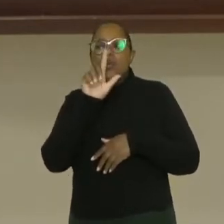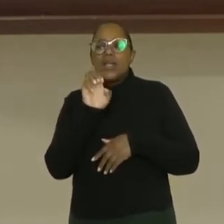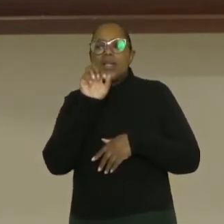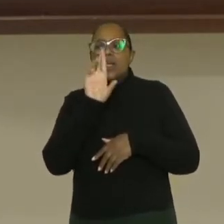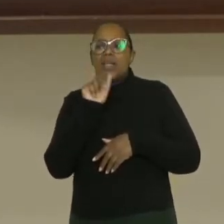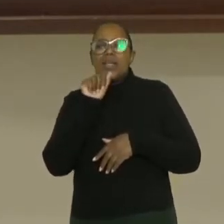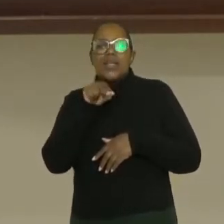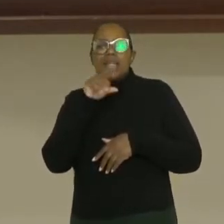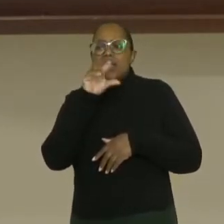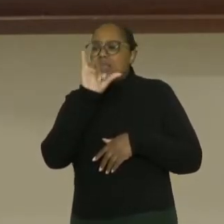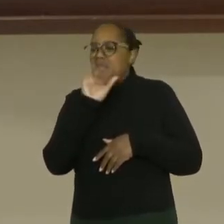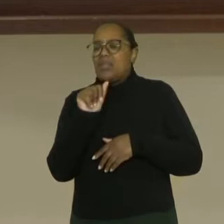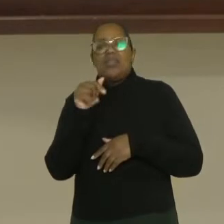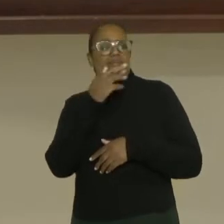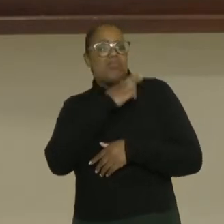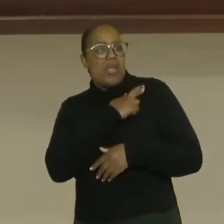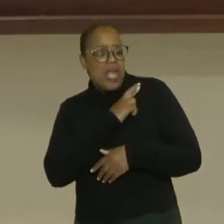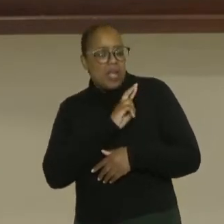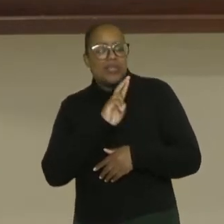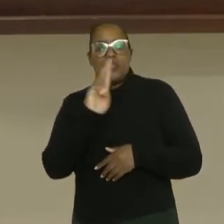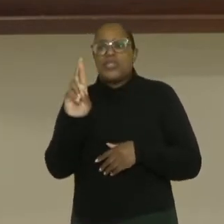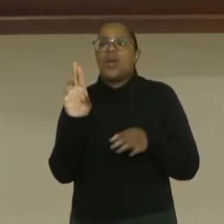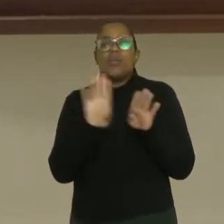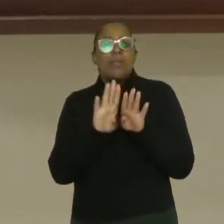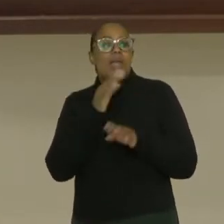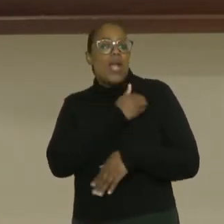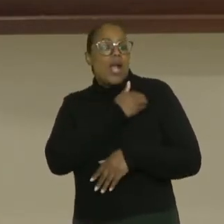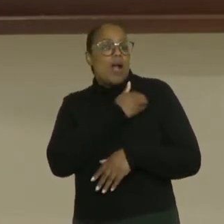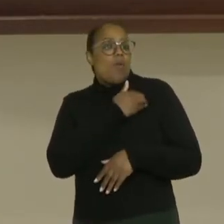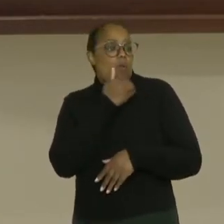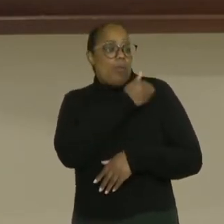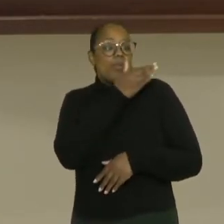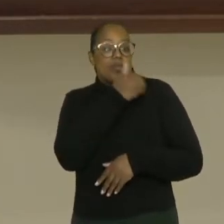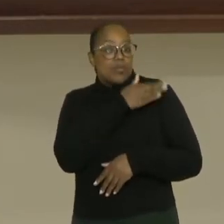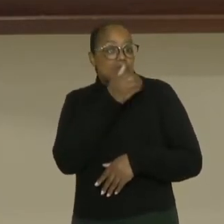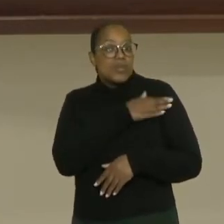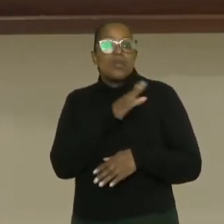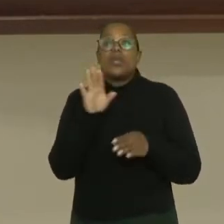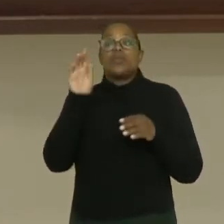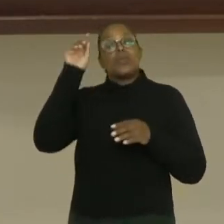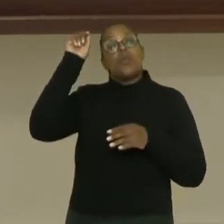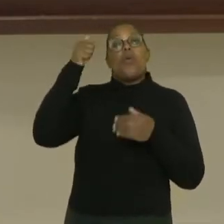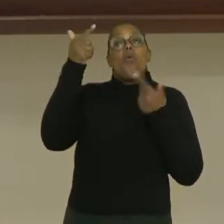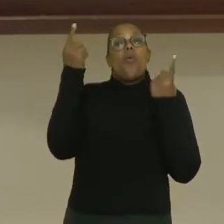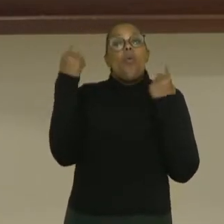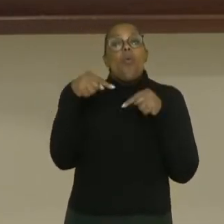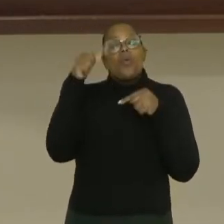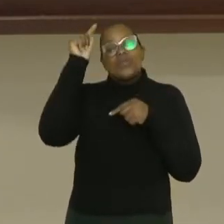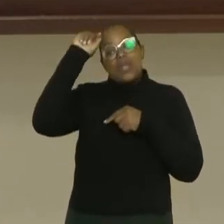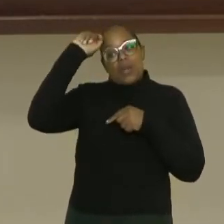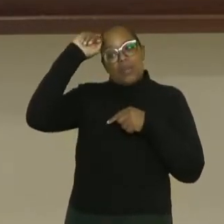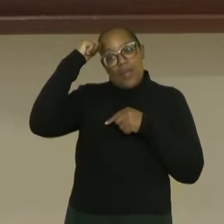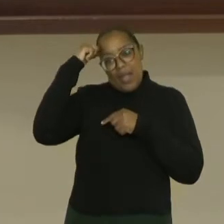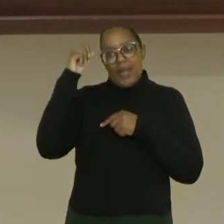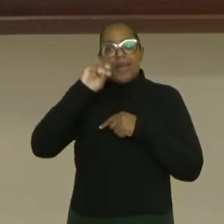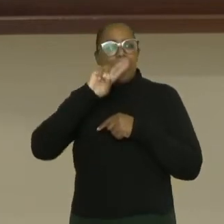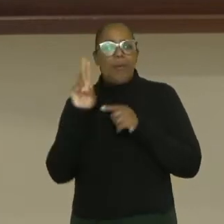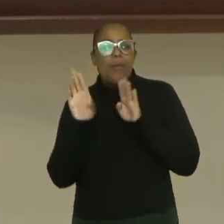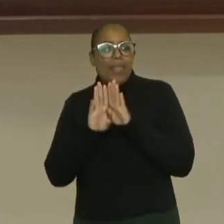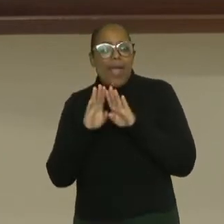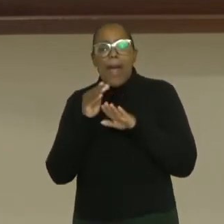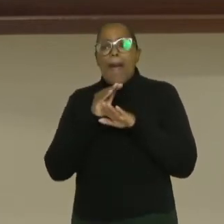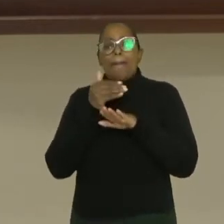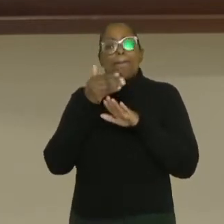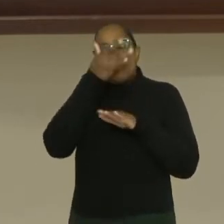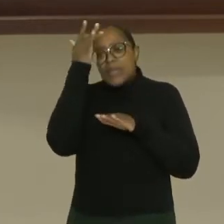o racismo, o bullying. Então, várias formas de violência que vão se apresentar na